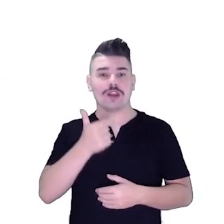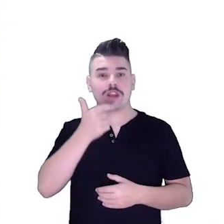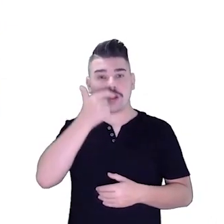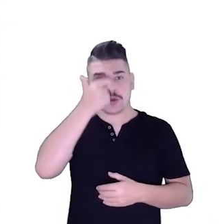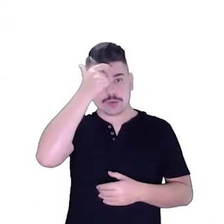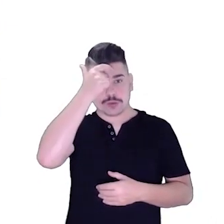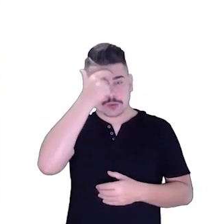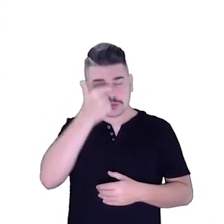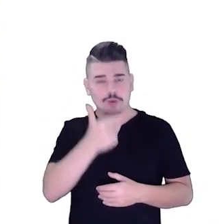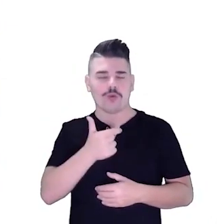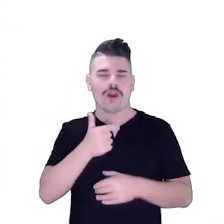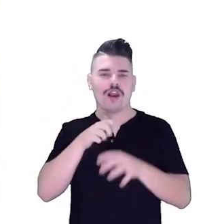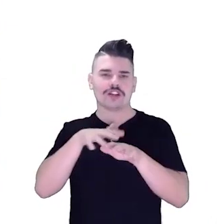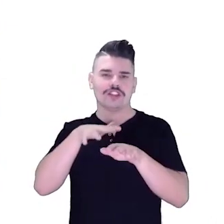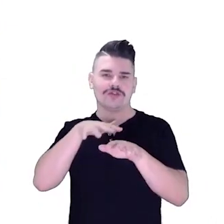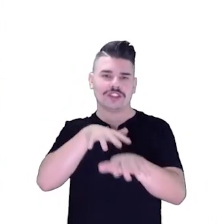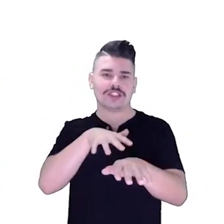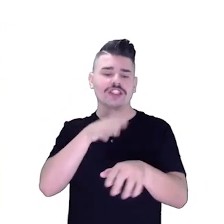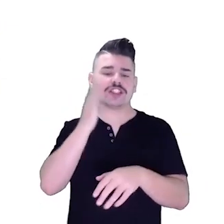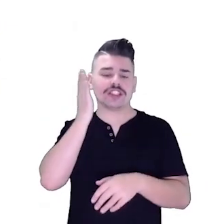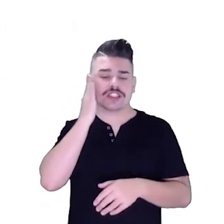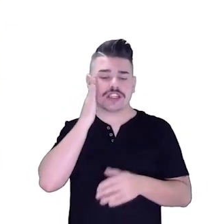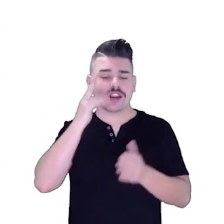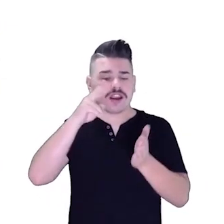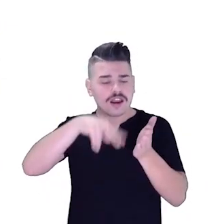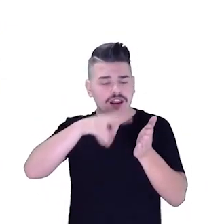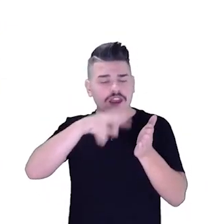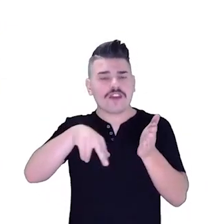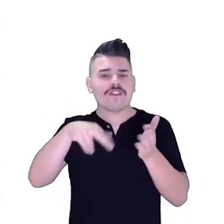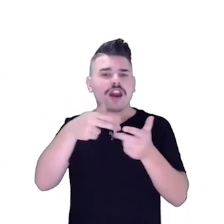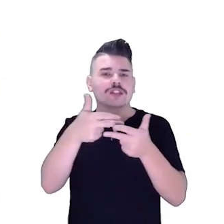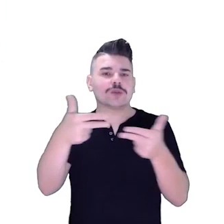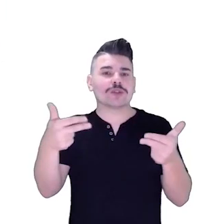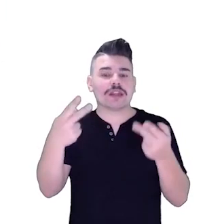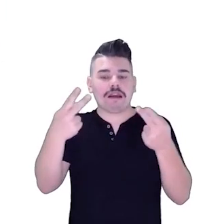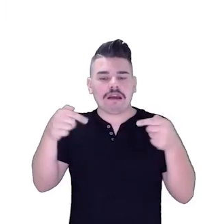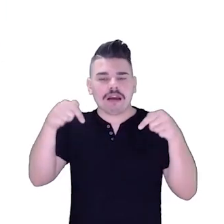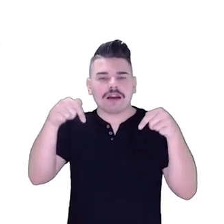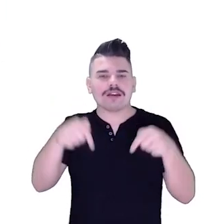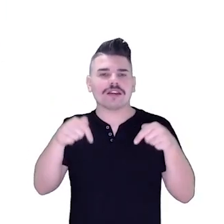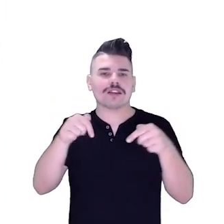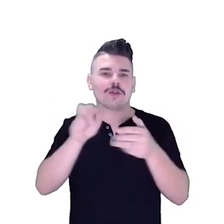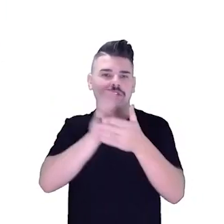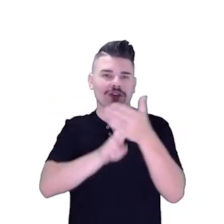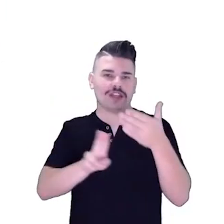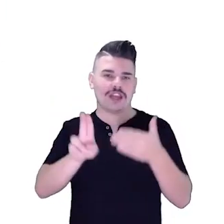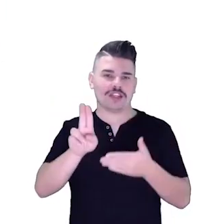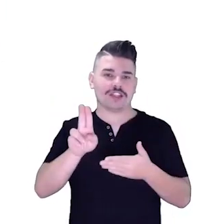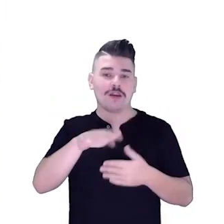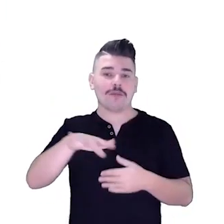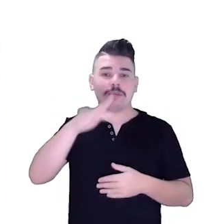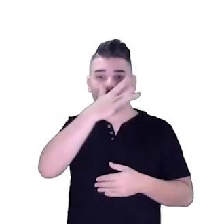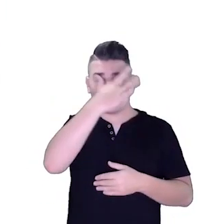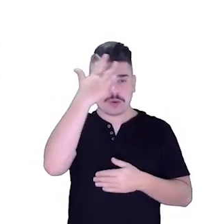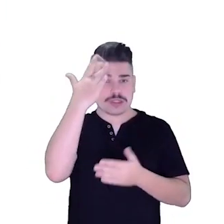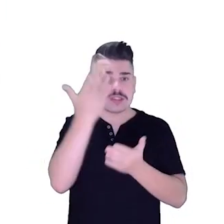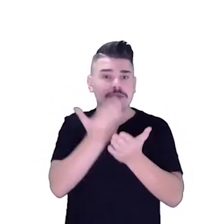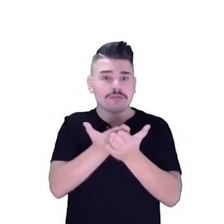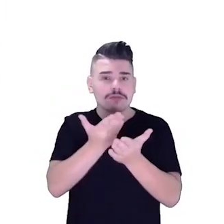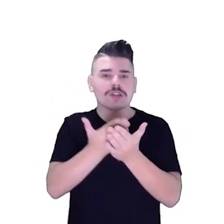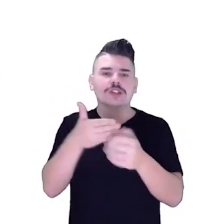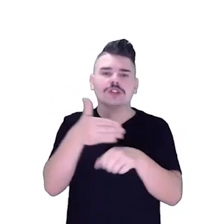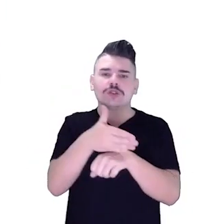de pessoas que estão no filme que nós lemos aqui na universidade, né, que